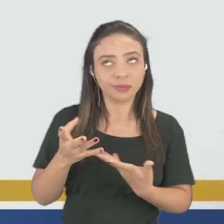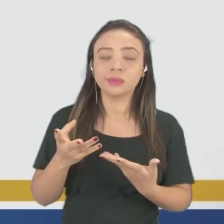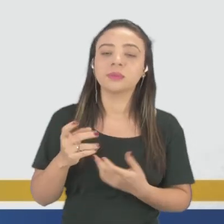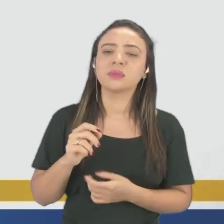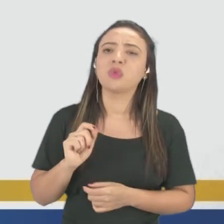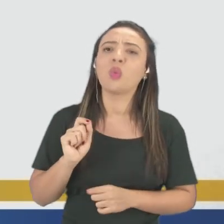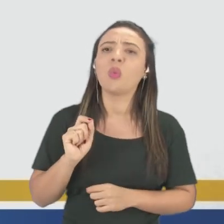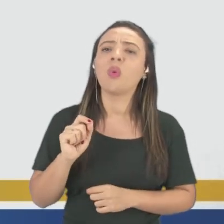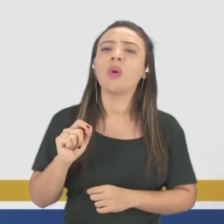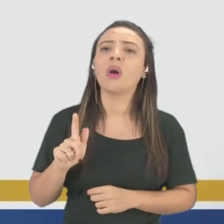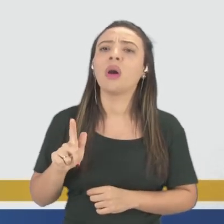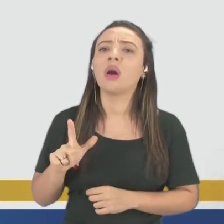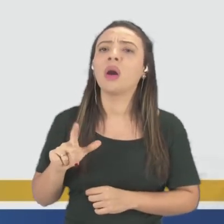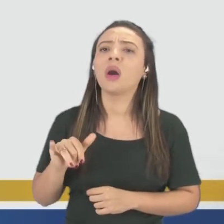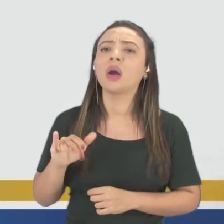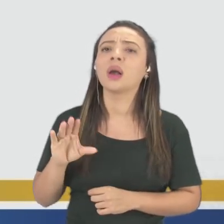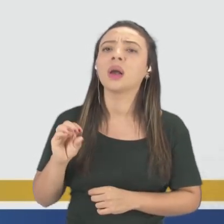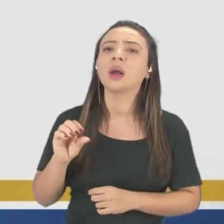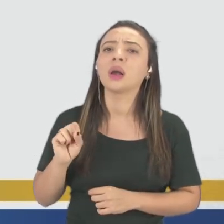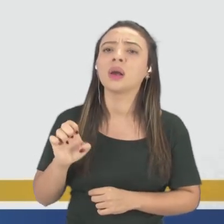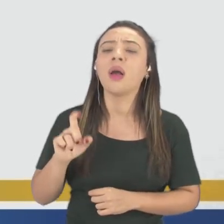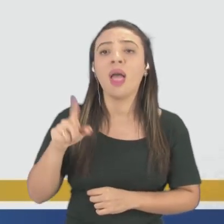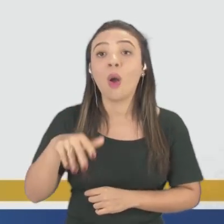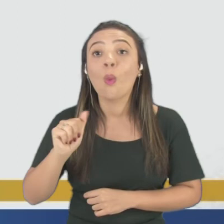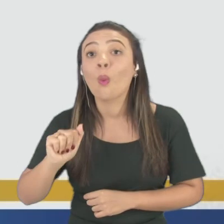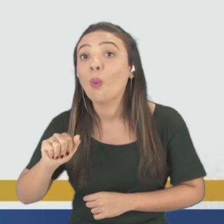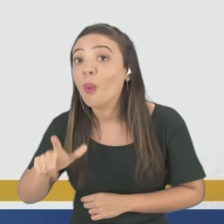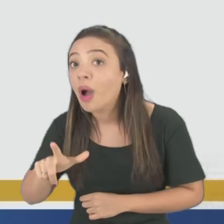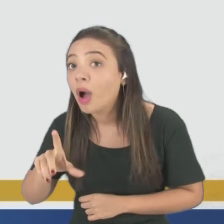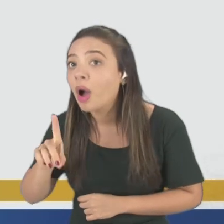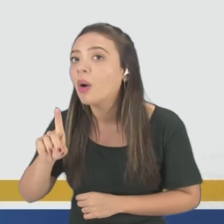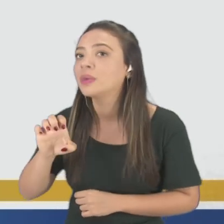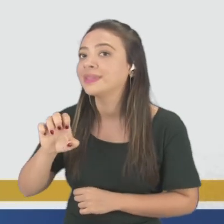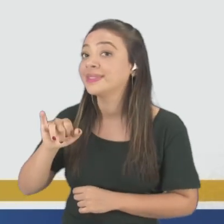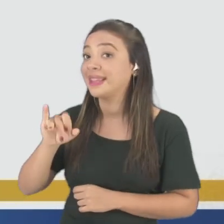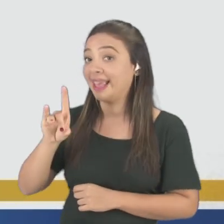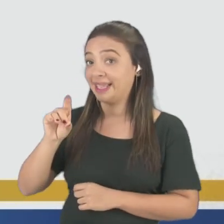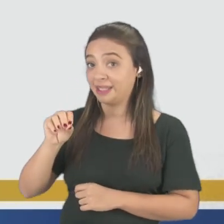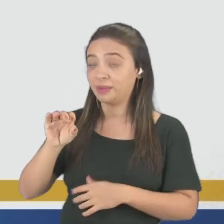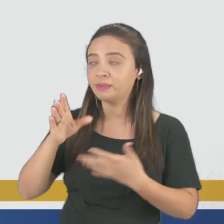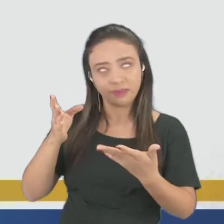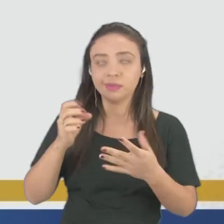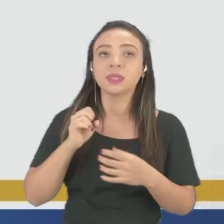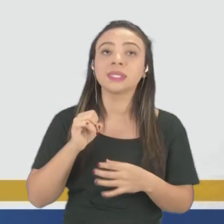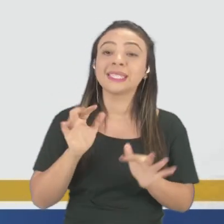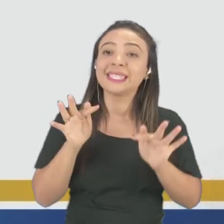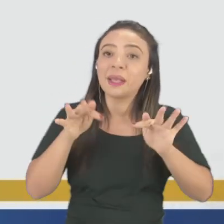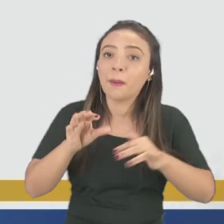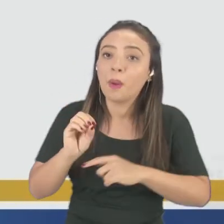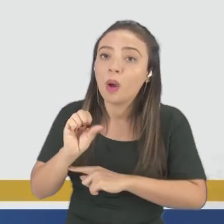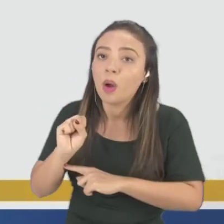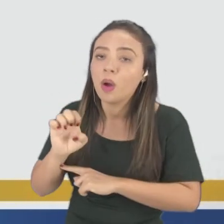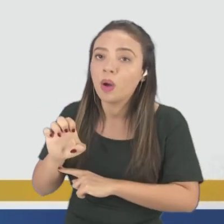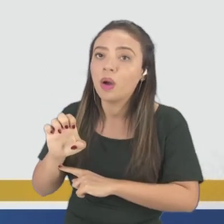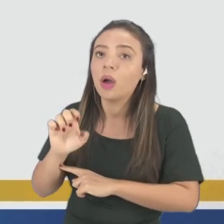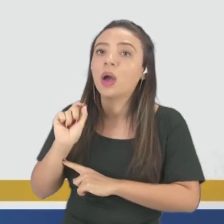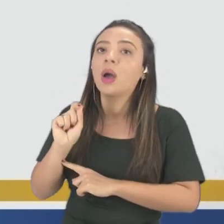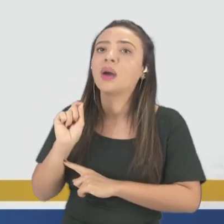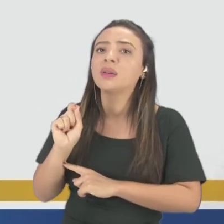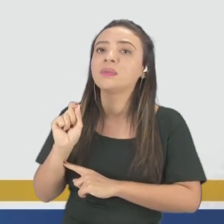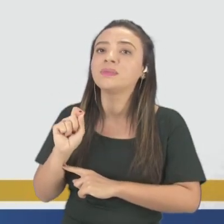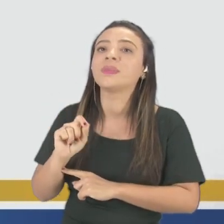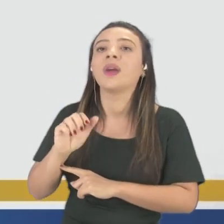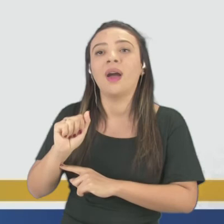É eu falei para vocês que é aldeído é isso então como terminação ose eu posso dizer que é uma